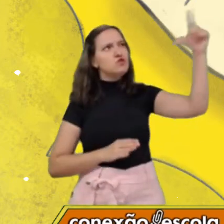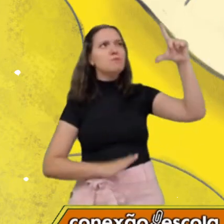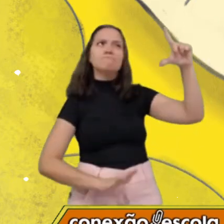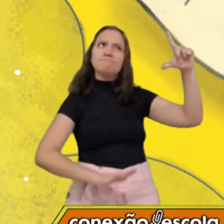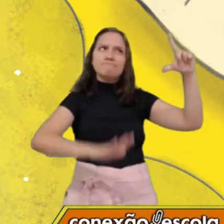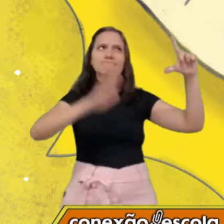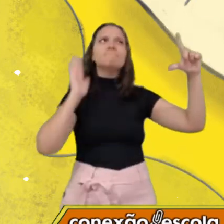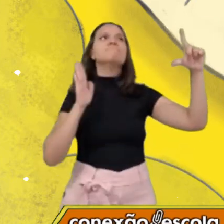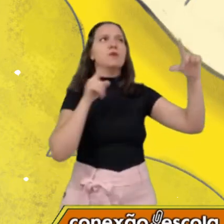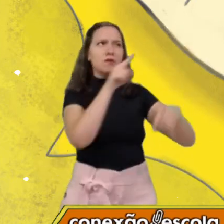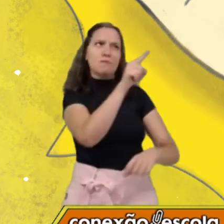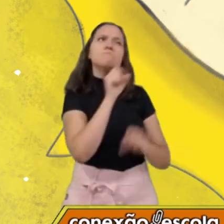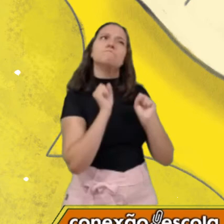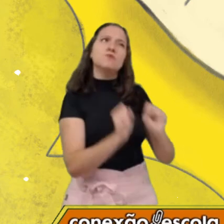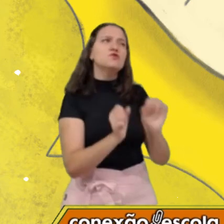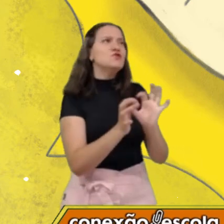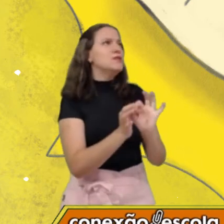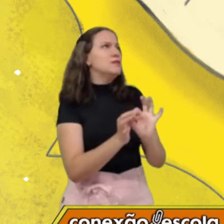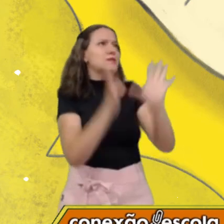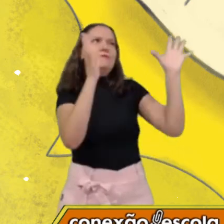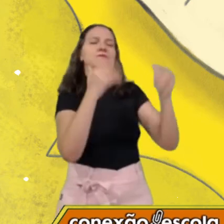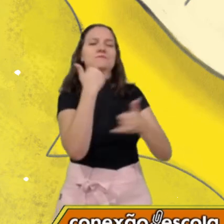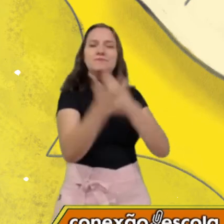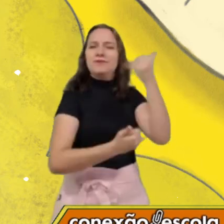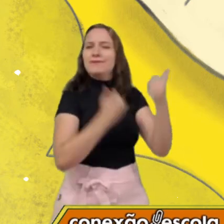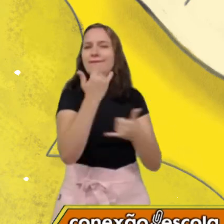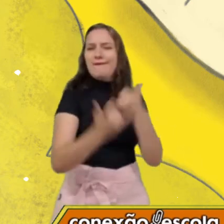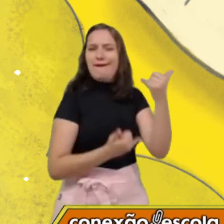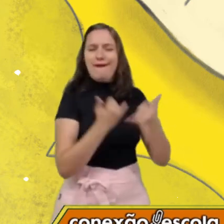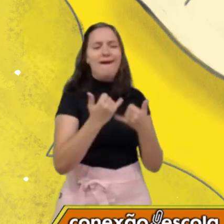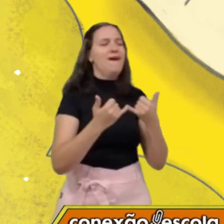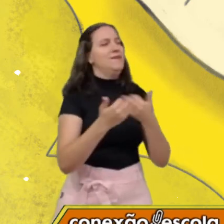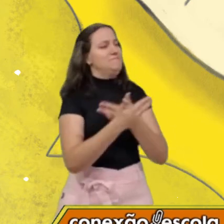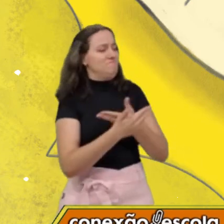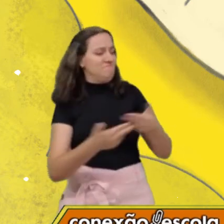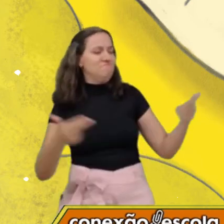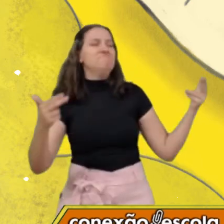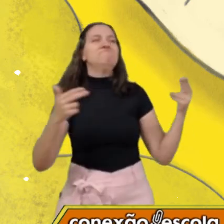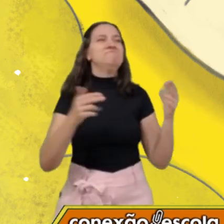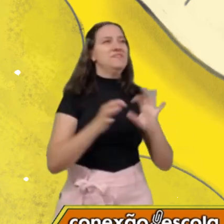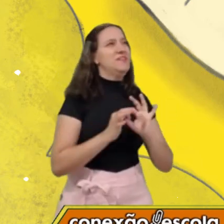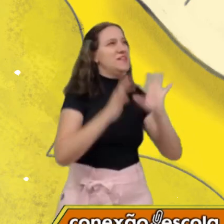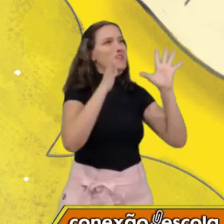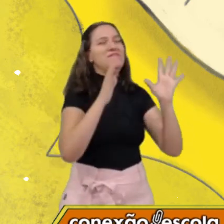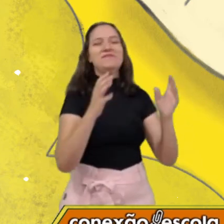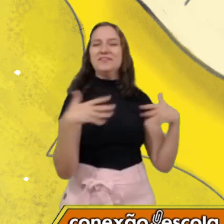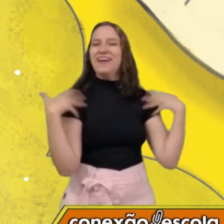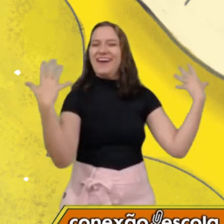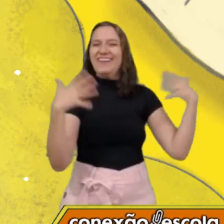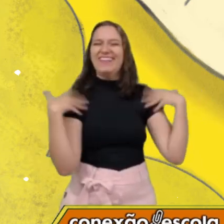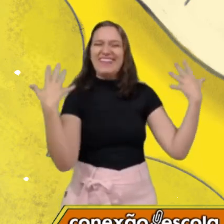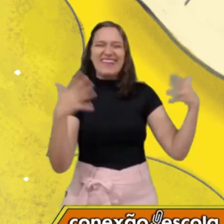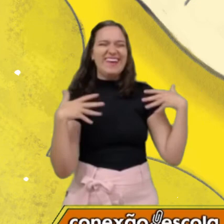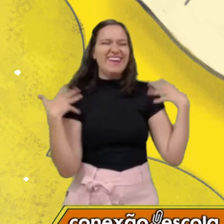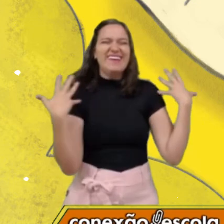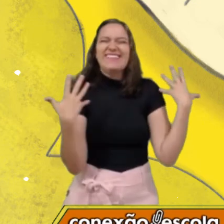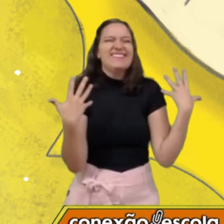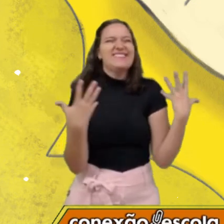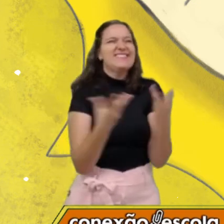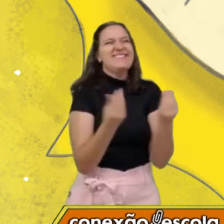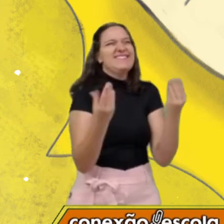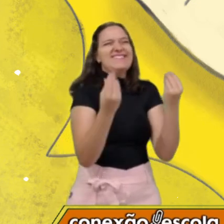sol que ele tinha permissão de brincar com seus brinquedos e se divertir de